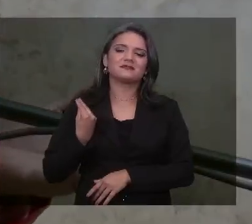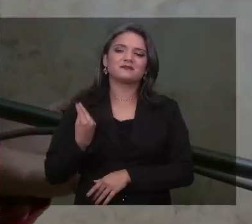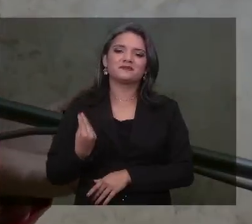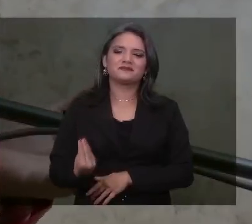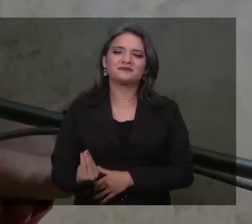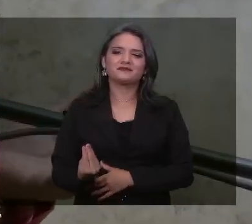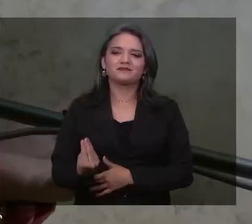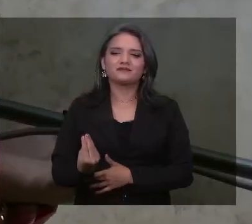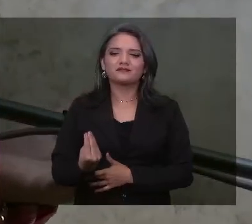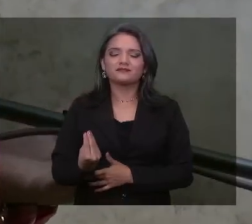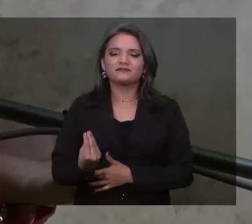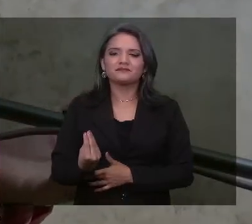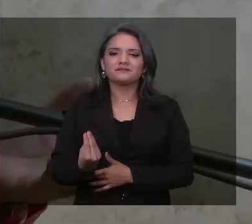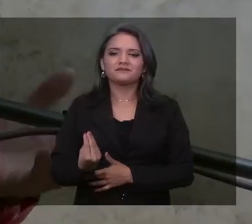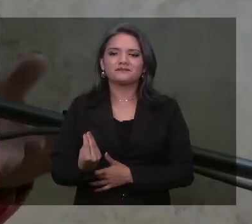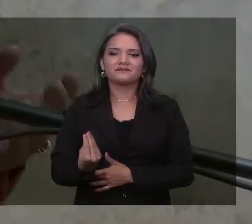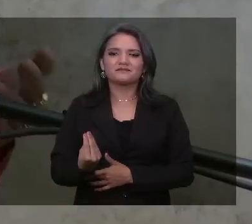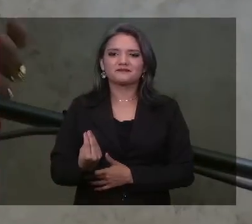encantado